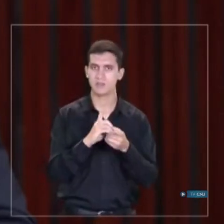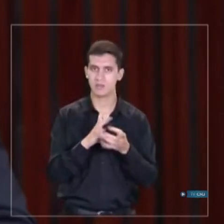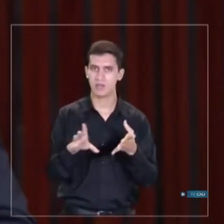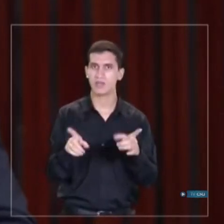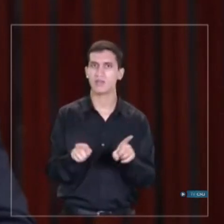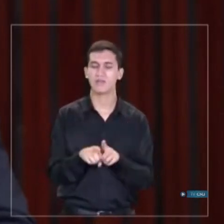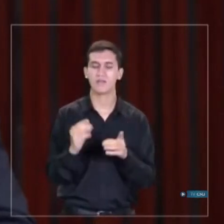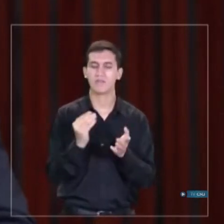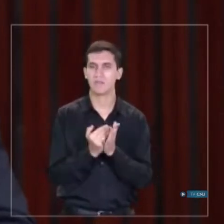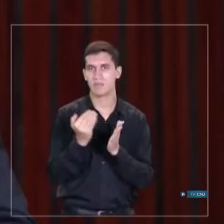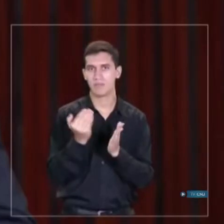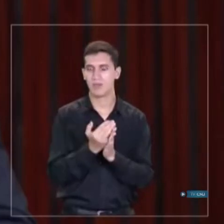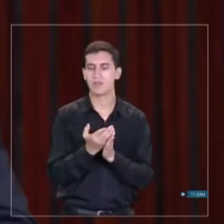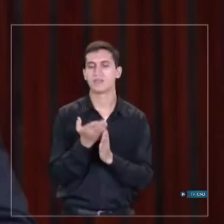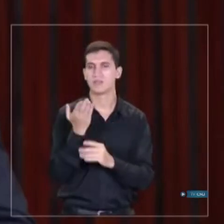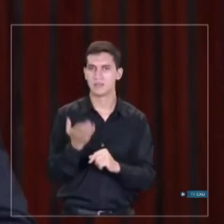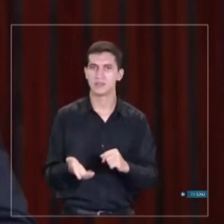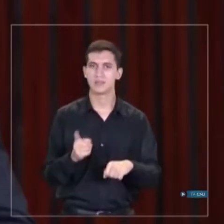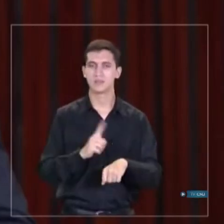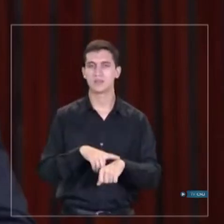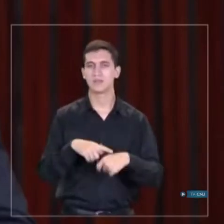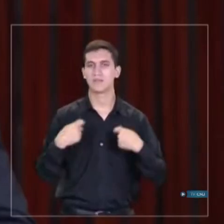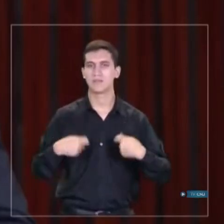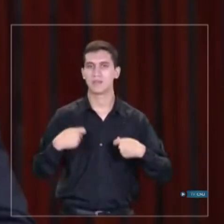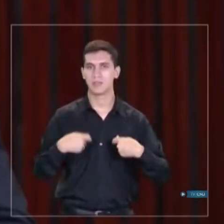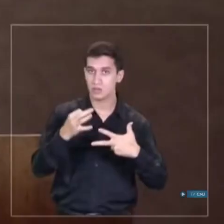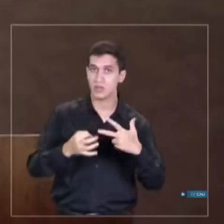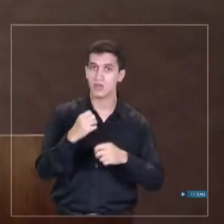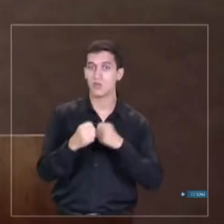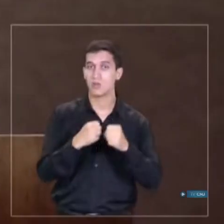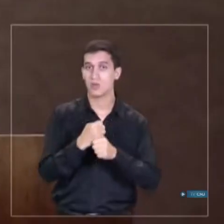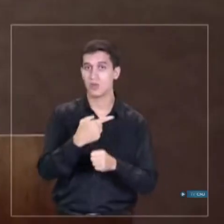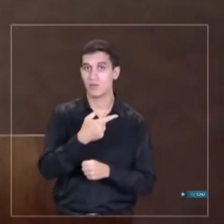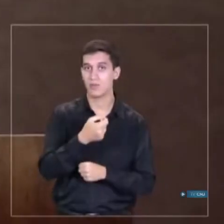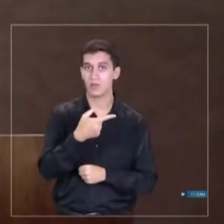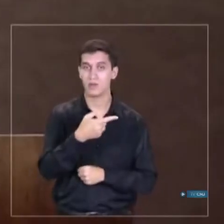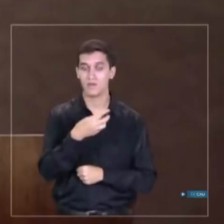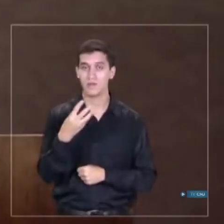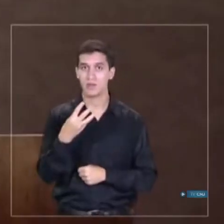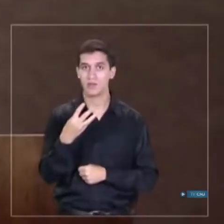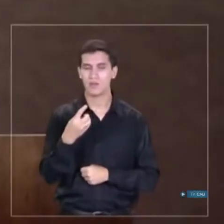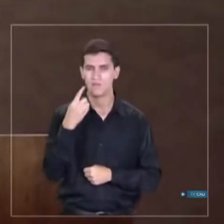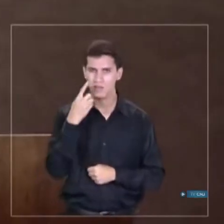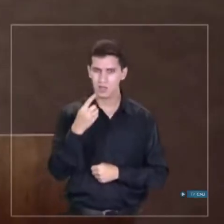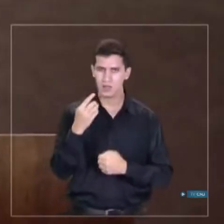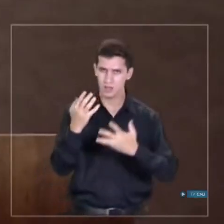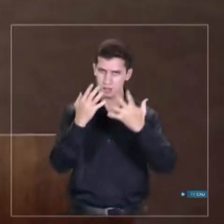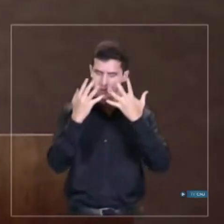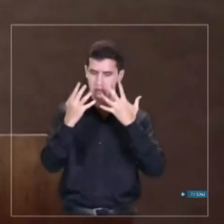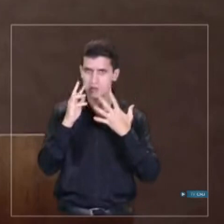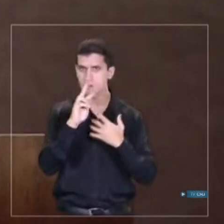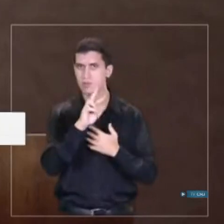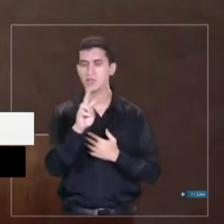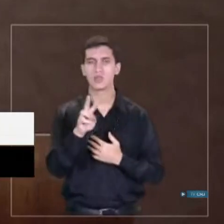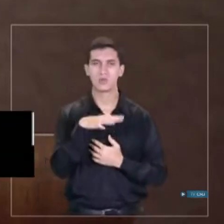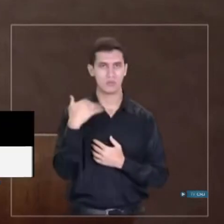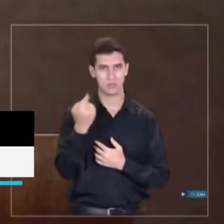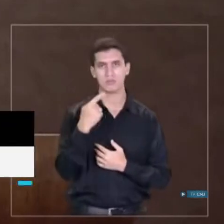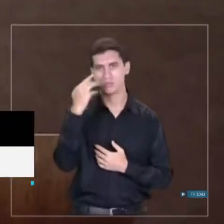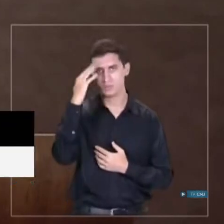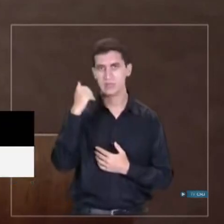ainda mais neste momento necessariamente democrática a transparência todos sabemos